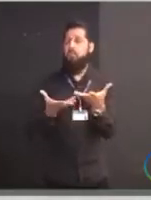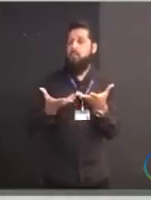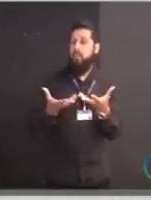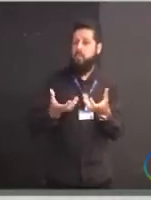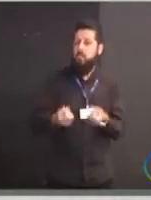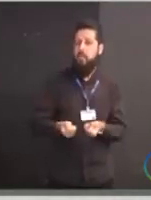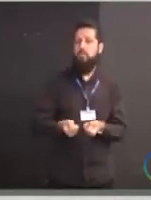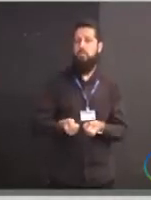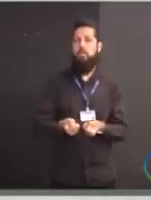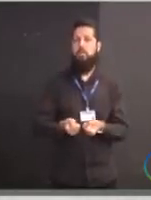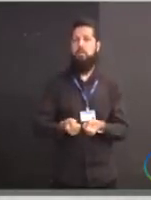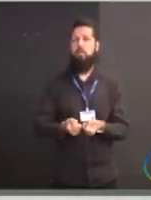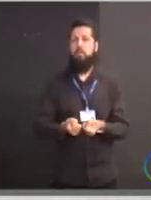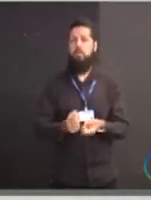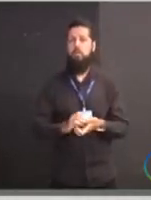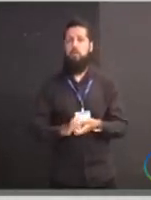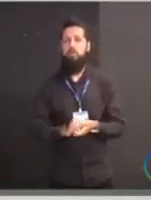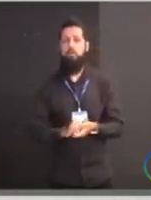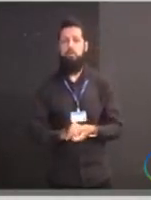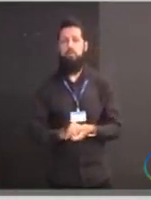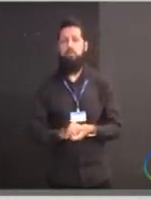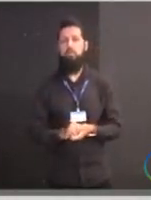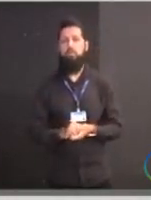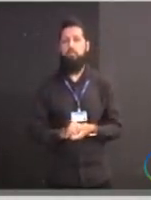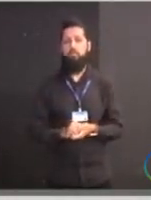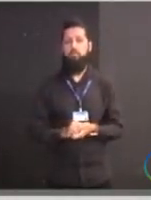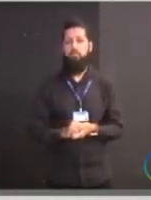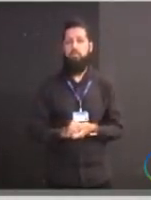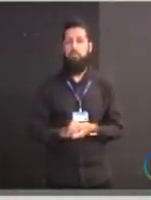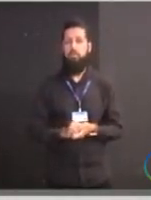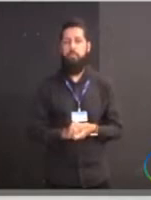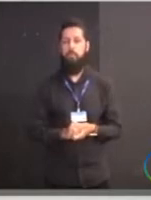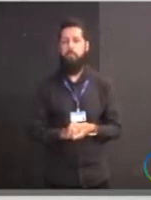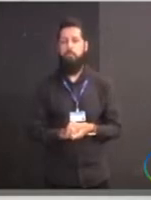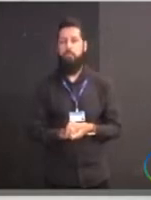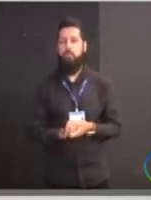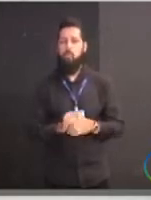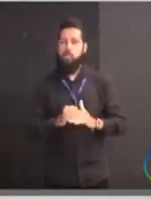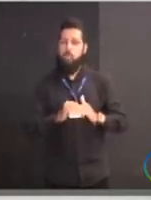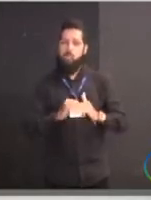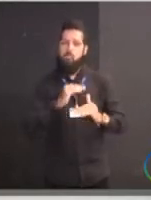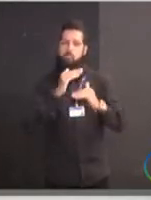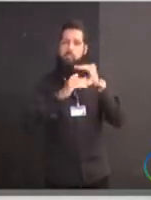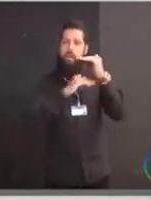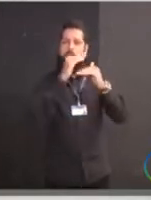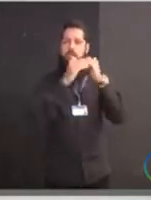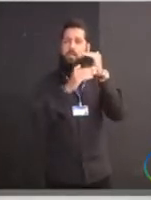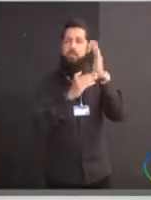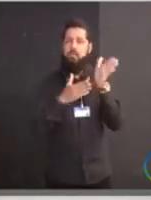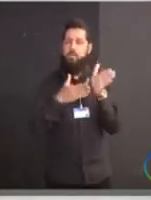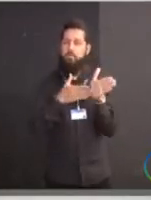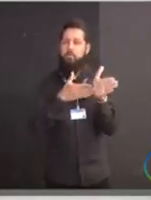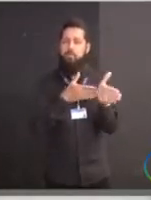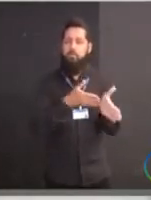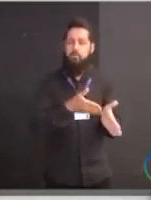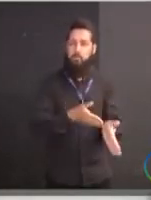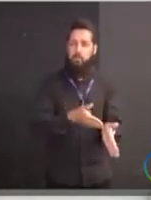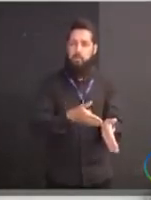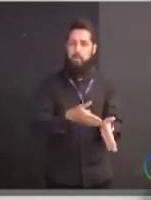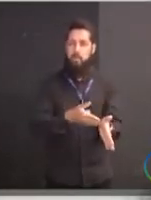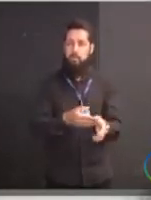havendo uma característica de anomalia no desenvolvimento, anormalidade até de um